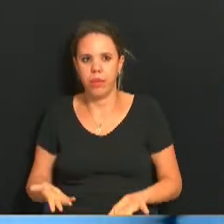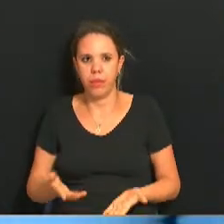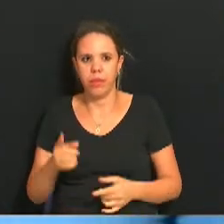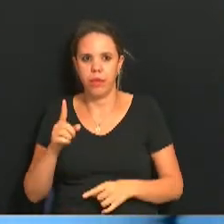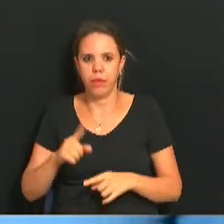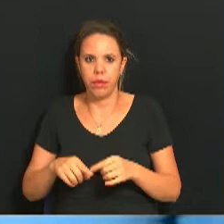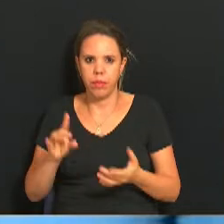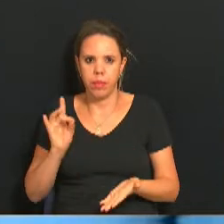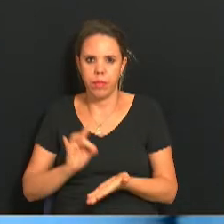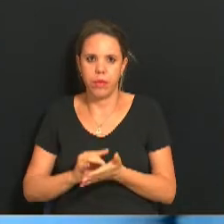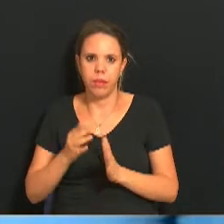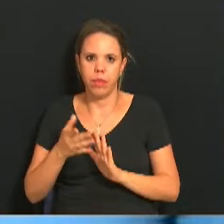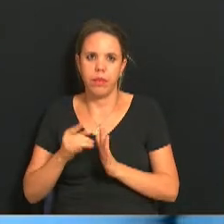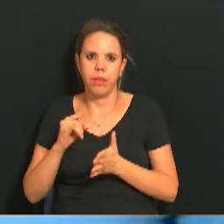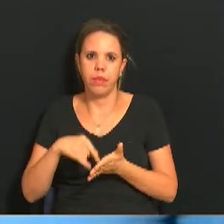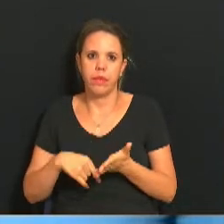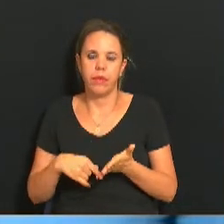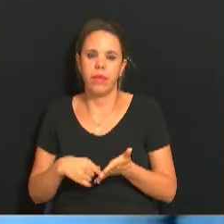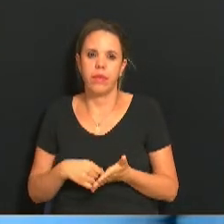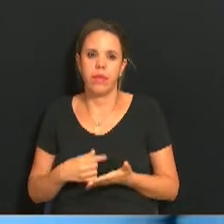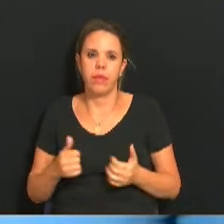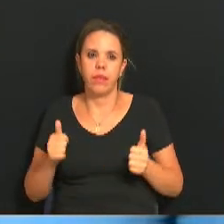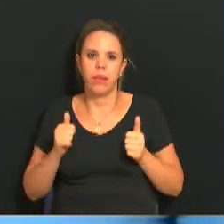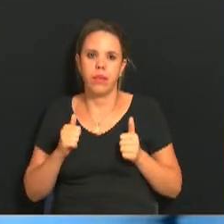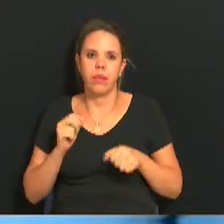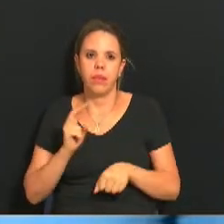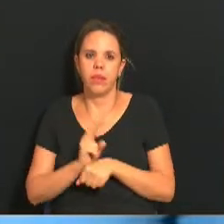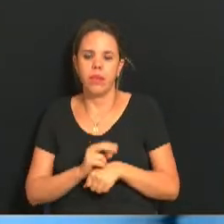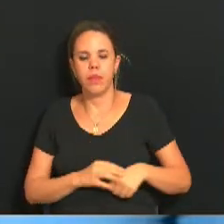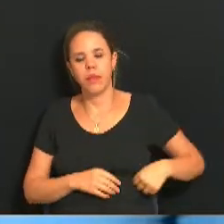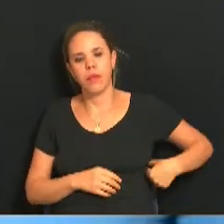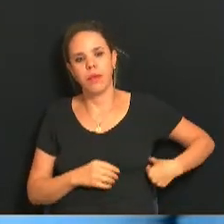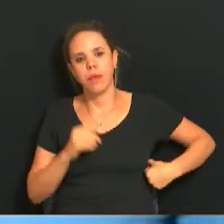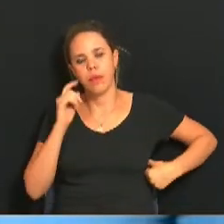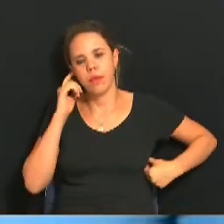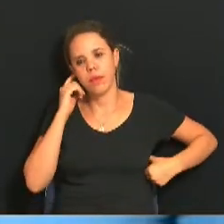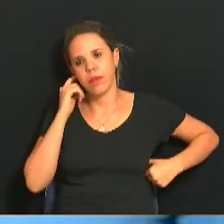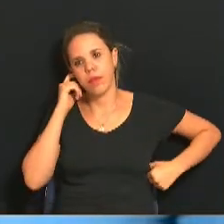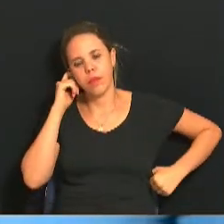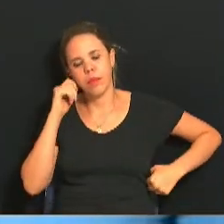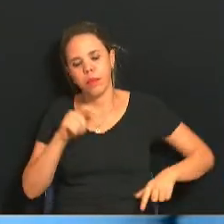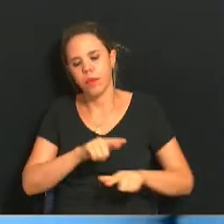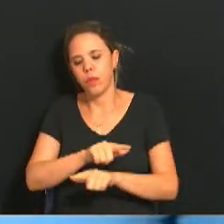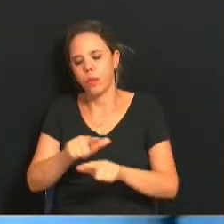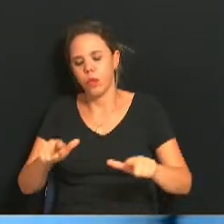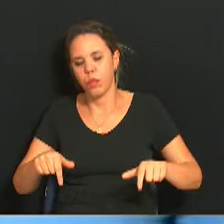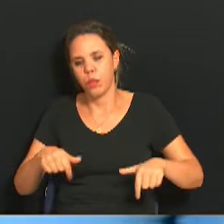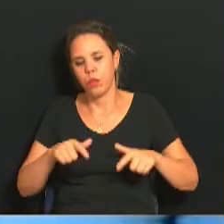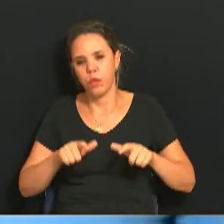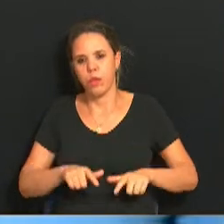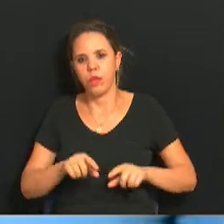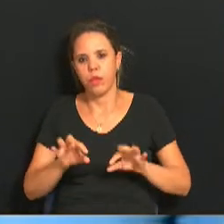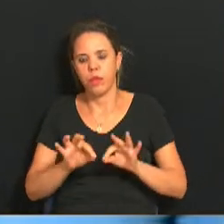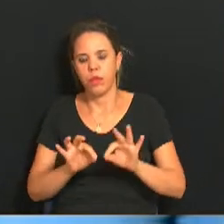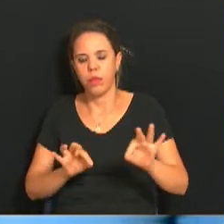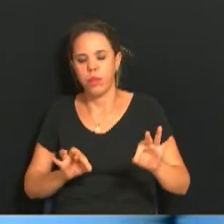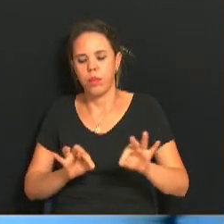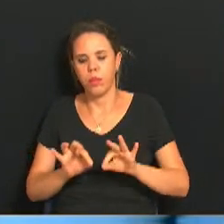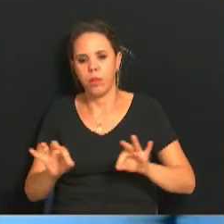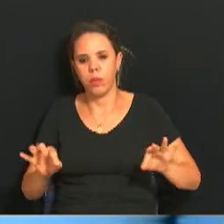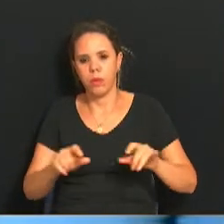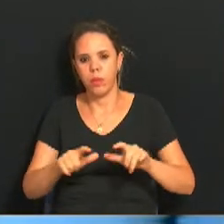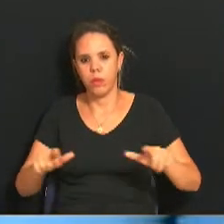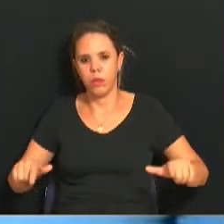materialidade e ele precisa ser passível de conservação espaço vazio individualmente e é muito importante